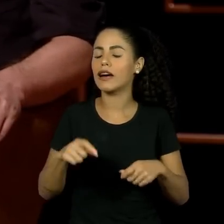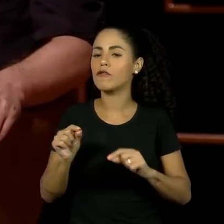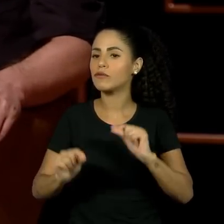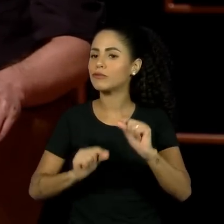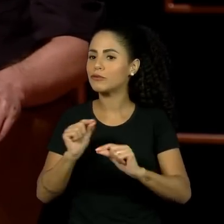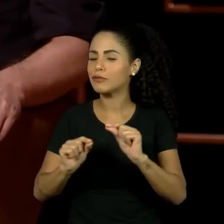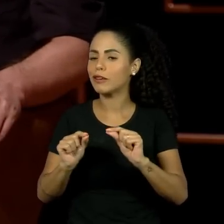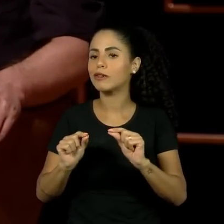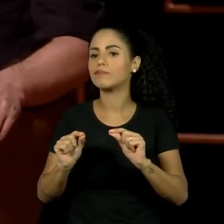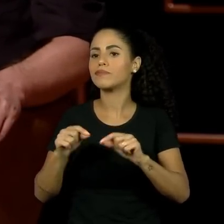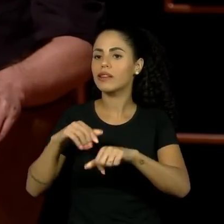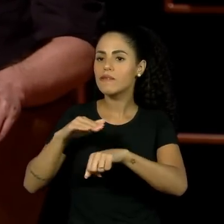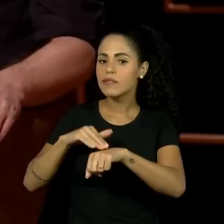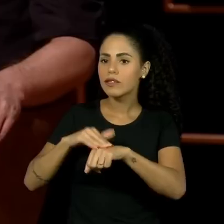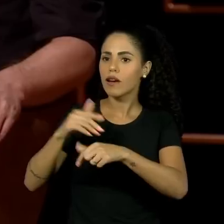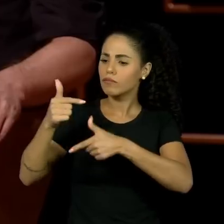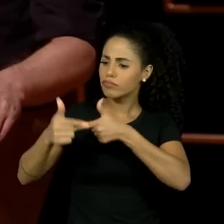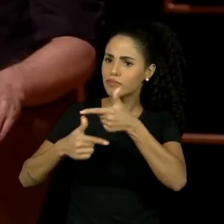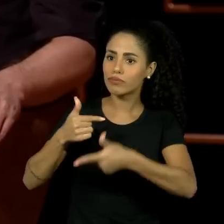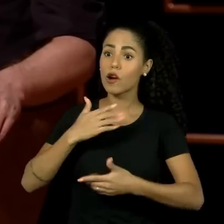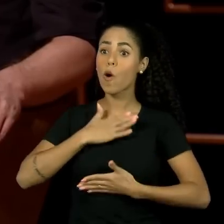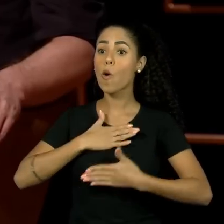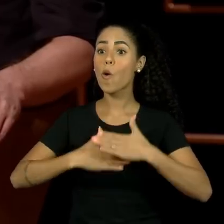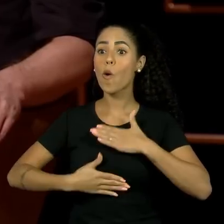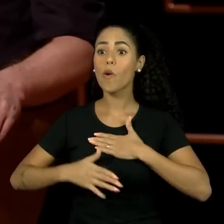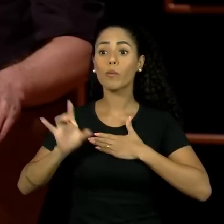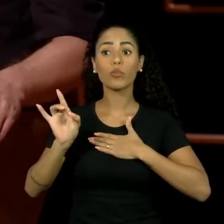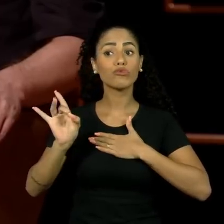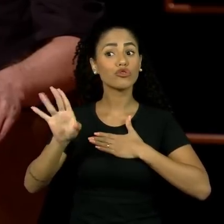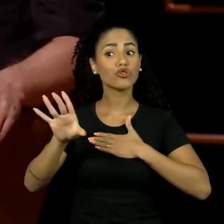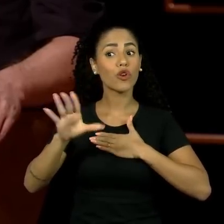só fazer trabalho de corpo.